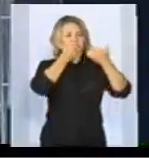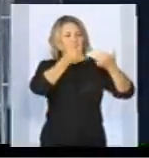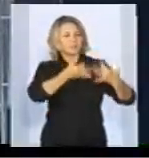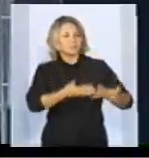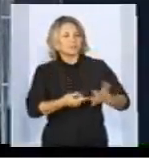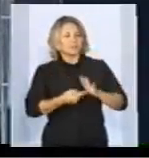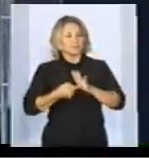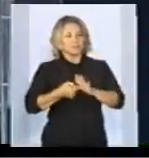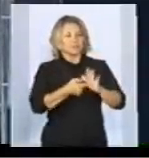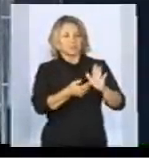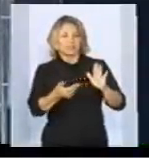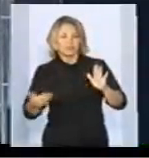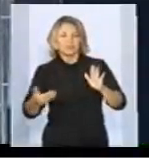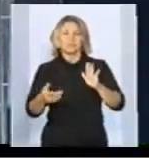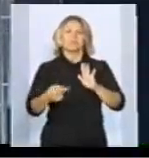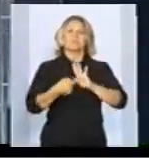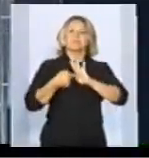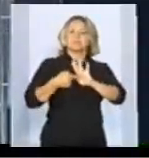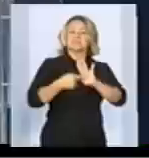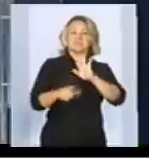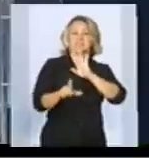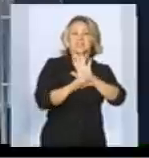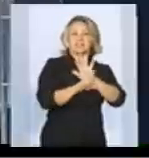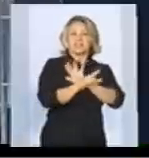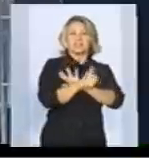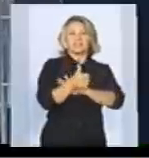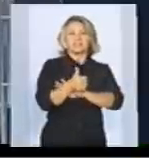trazer dados para mostrar que a lei 12485